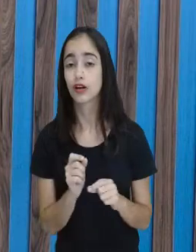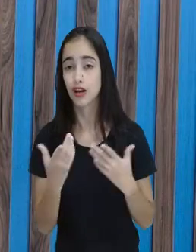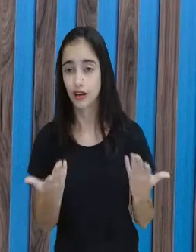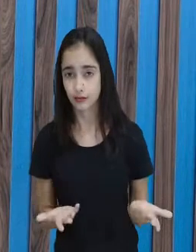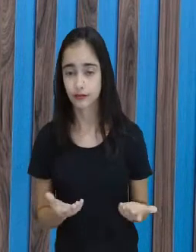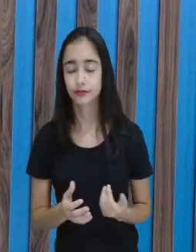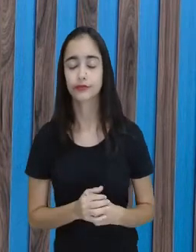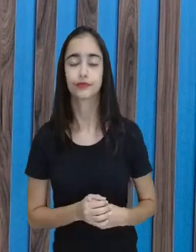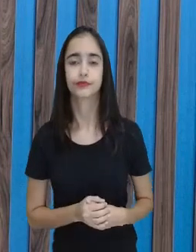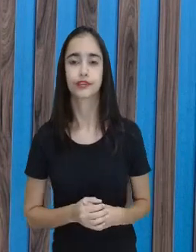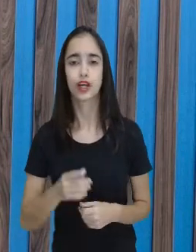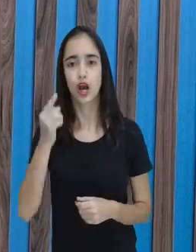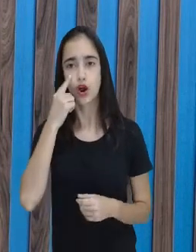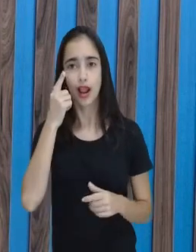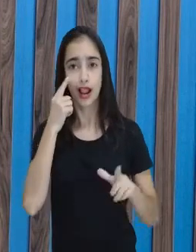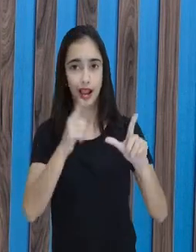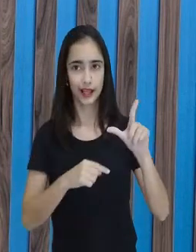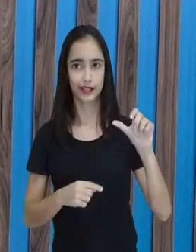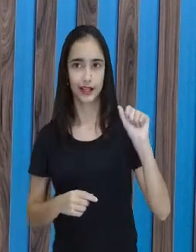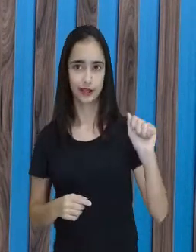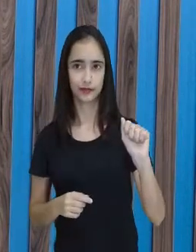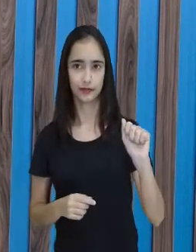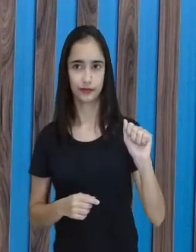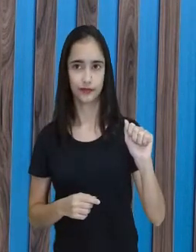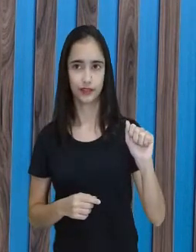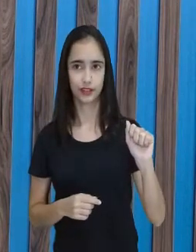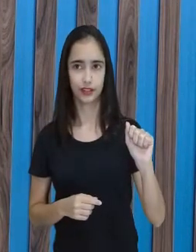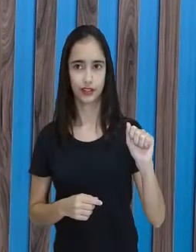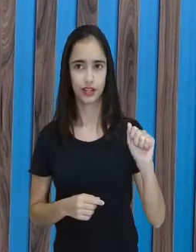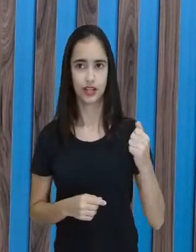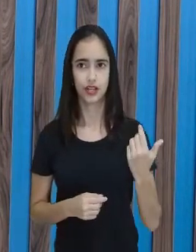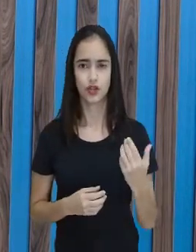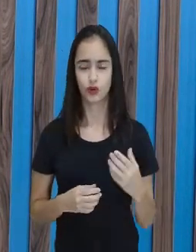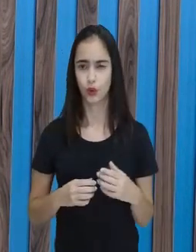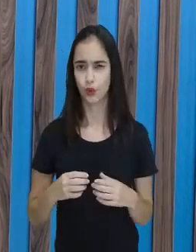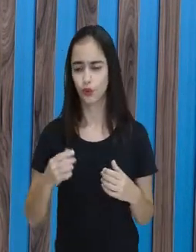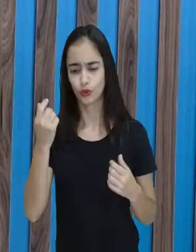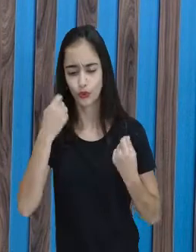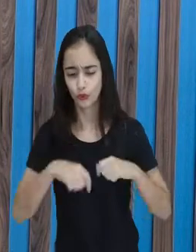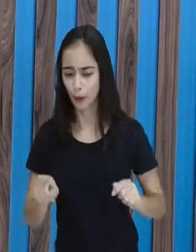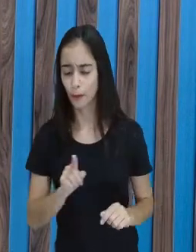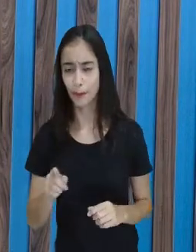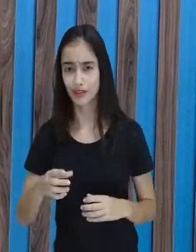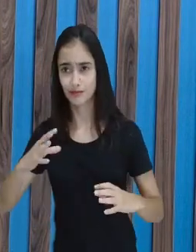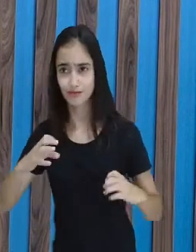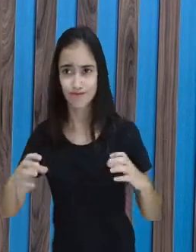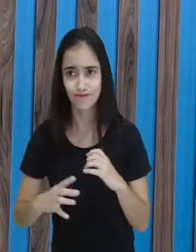as alternativas. Na letra A eu tenho: essa discussão é inútil, pois as